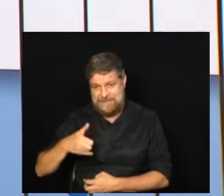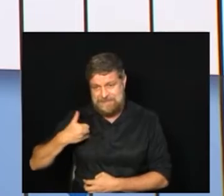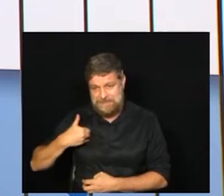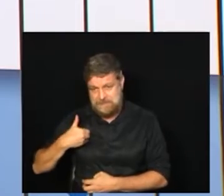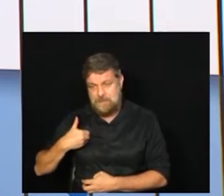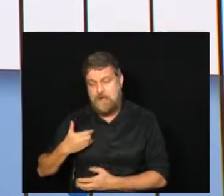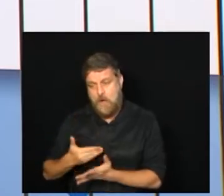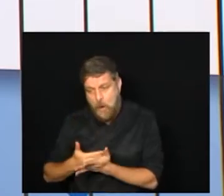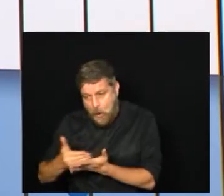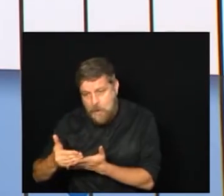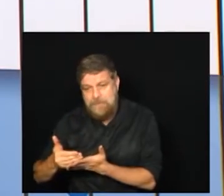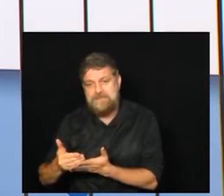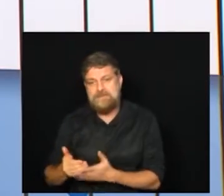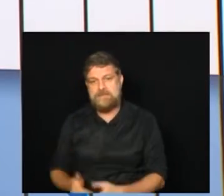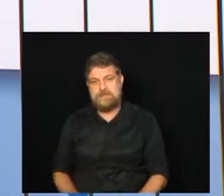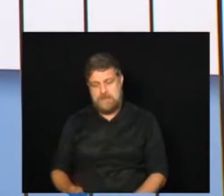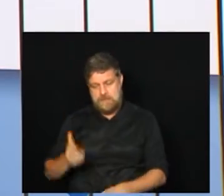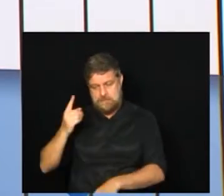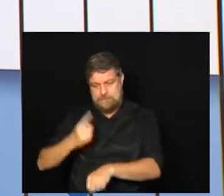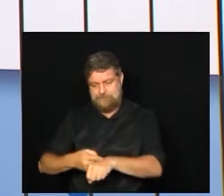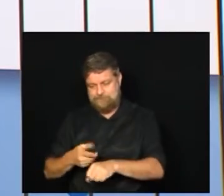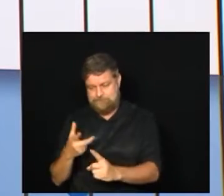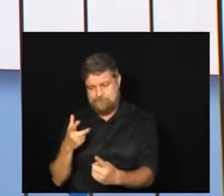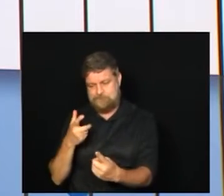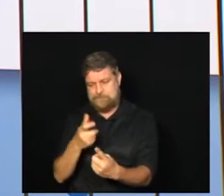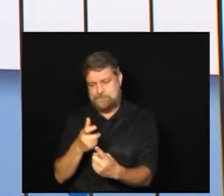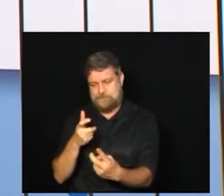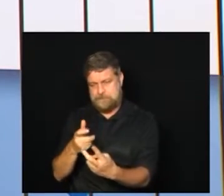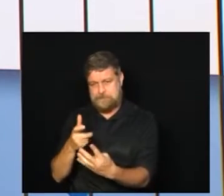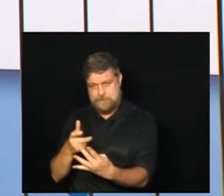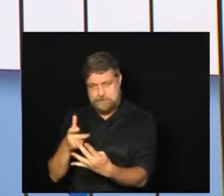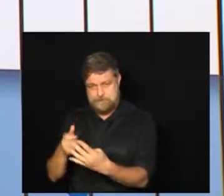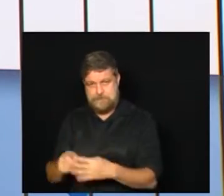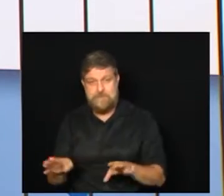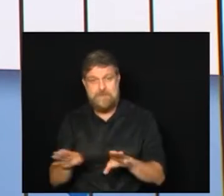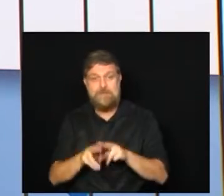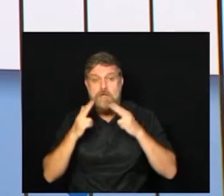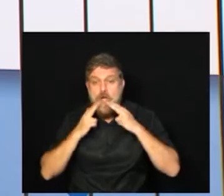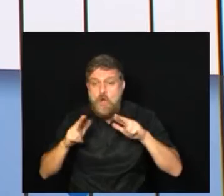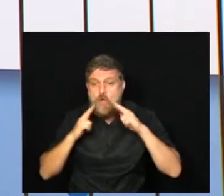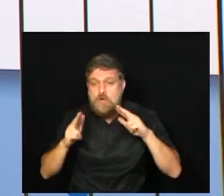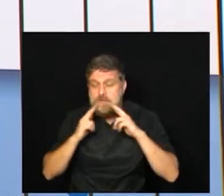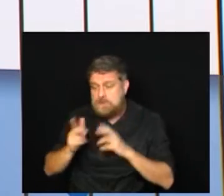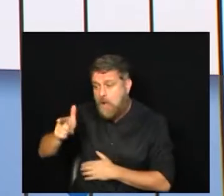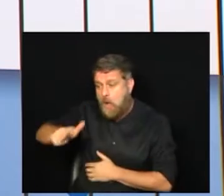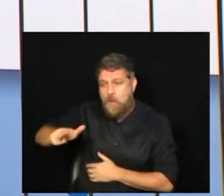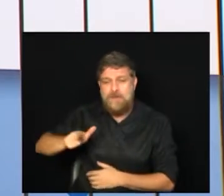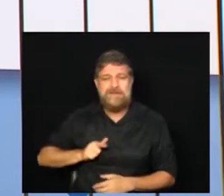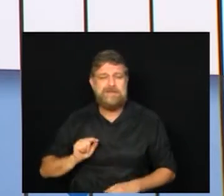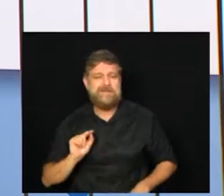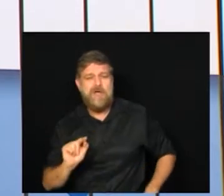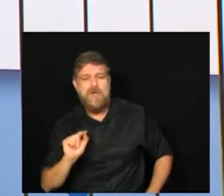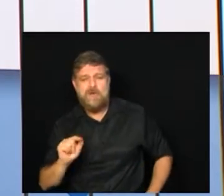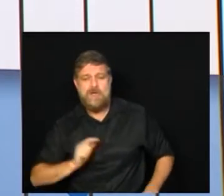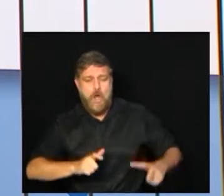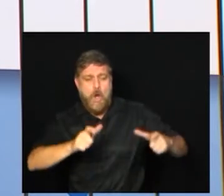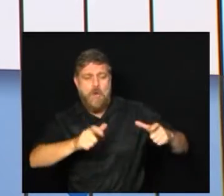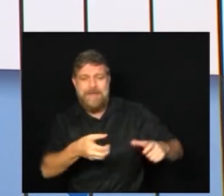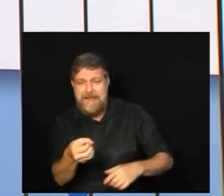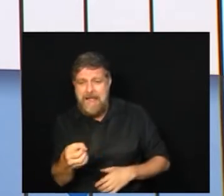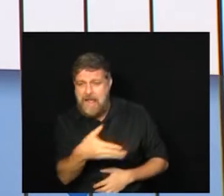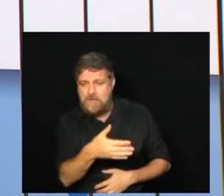acamados poderão, neste momento, fazer o agendamento. E uma outra notícia é que aquele novo local de